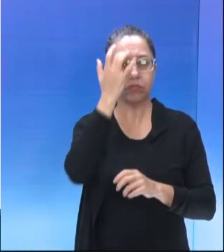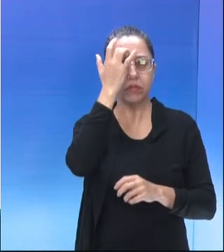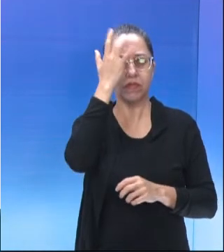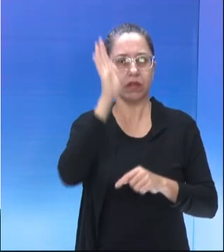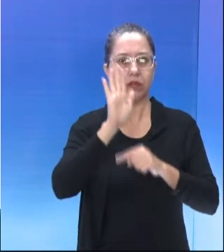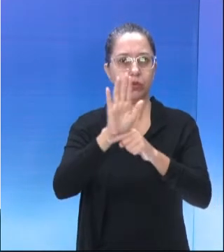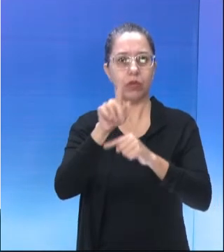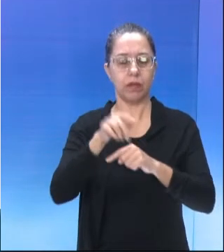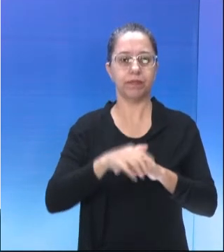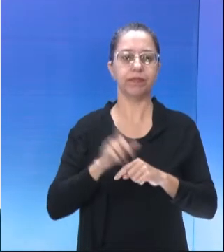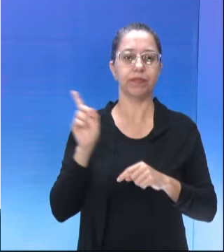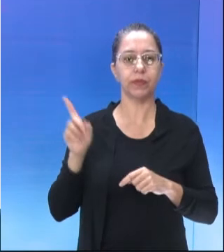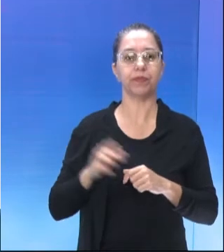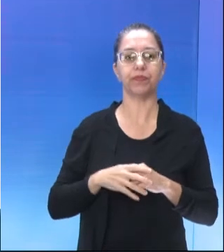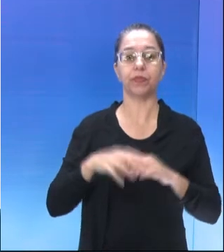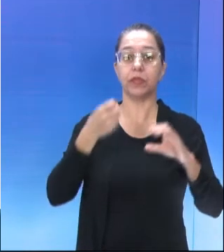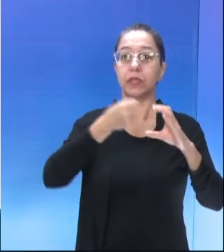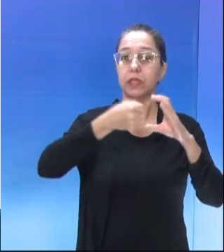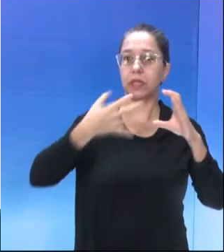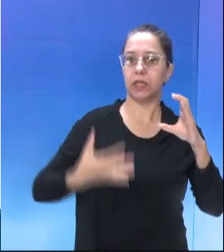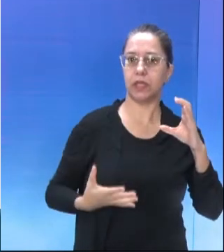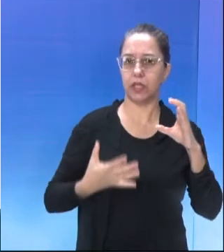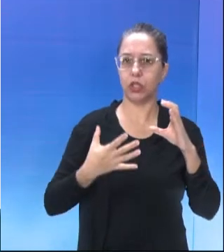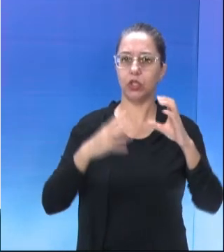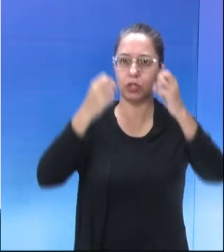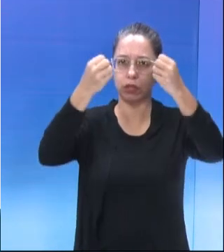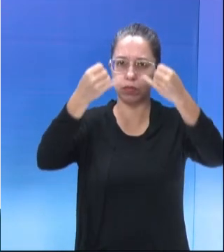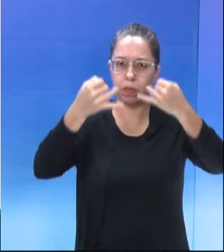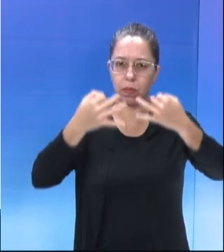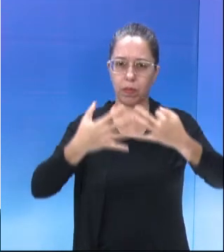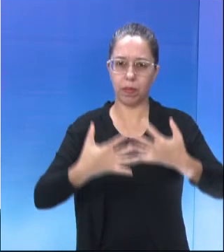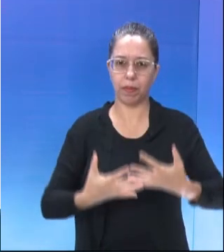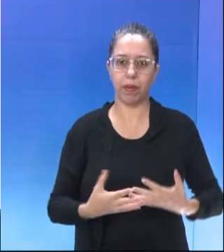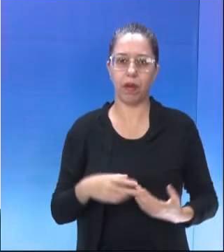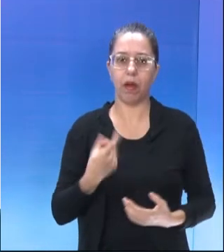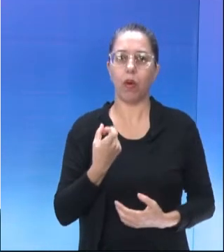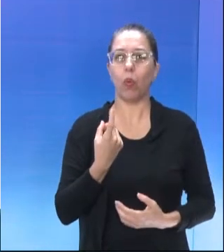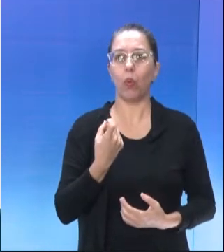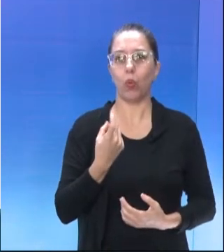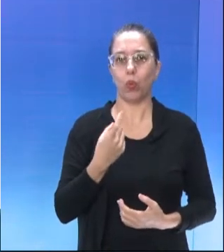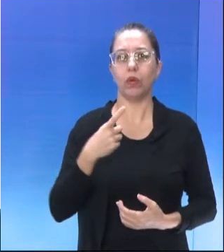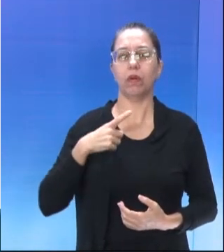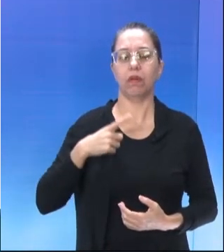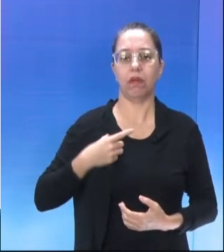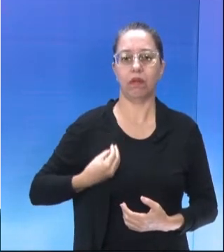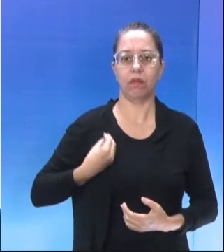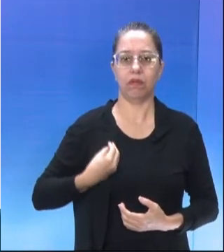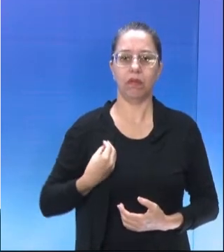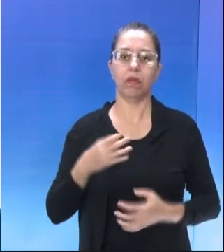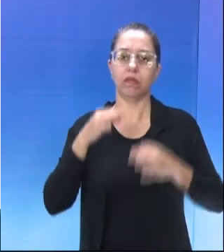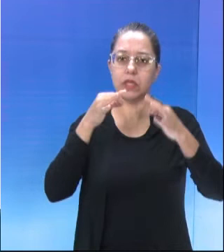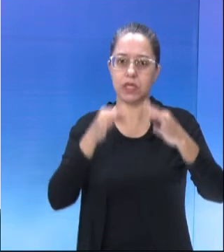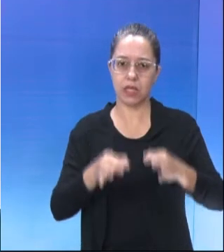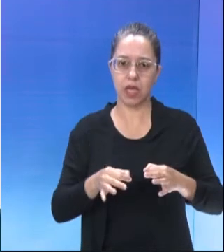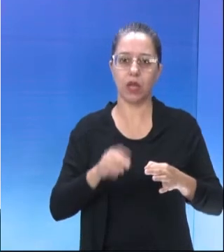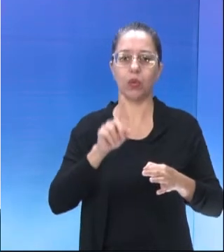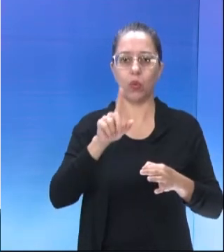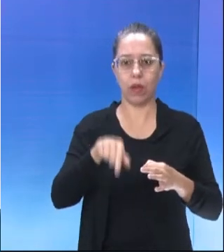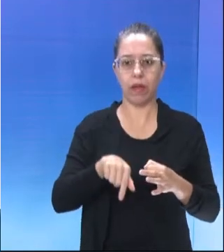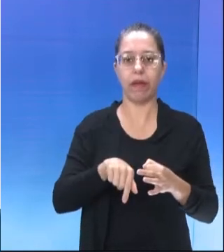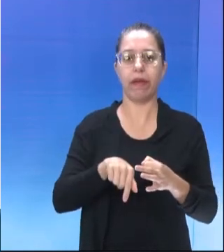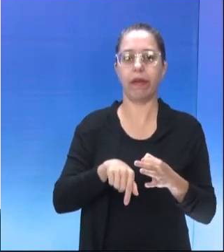conhecimento aí, ó, dentre as características citadas, a única presente em todos os grupos citados no enunciado é a eliminação